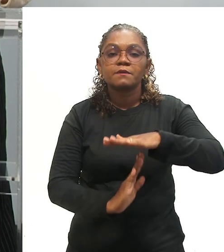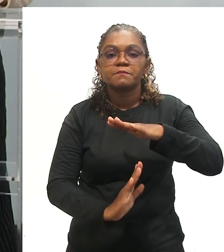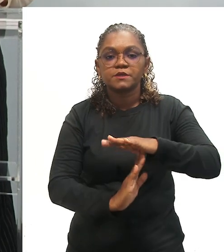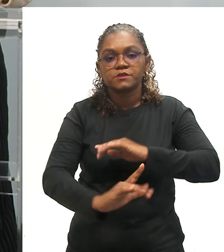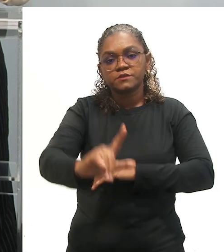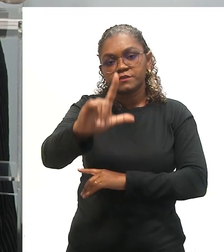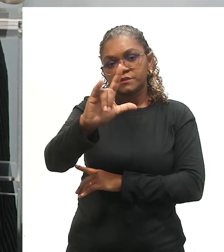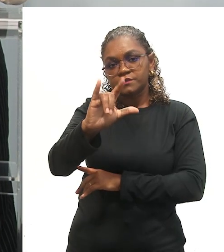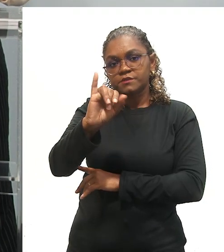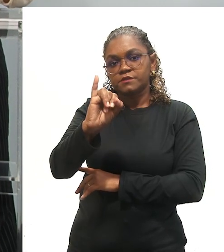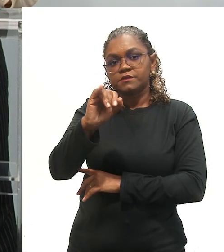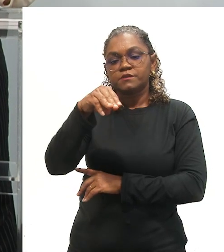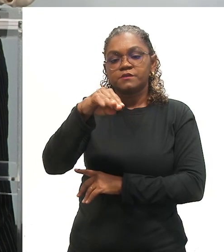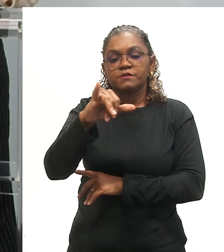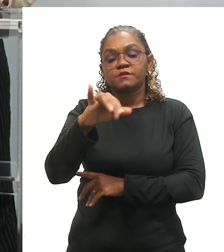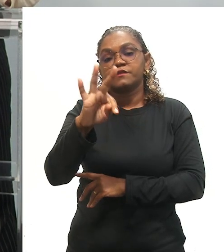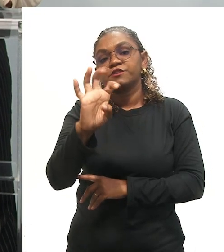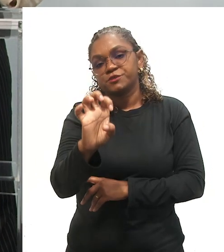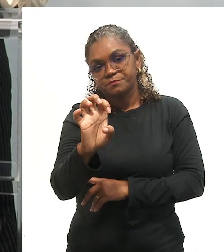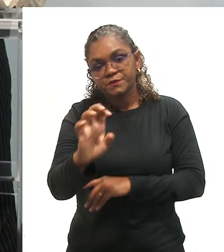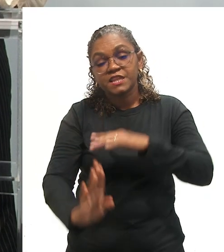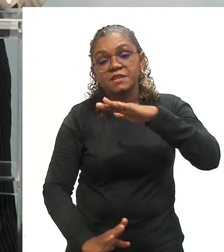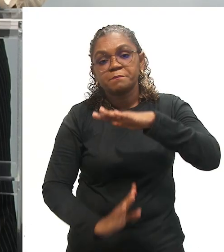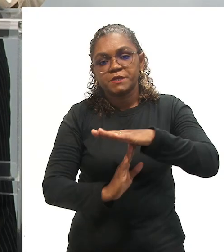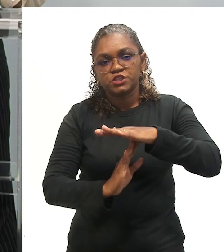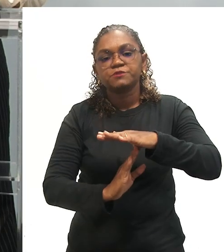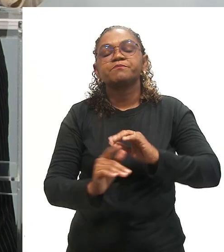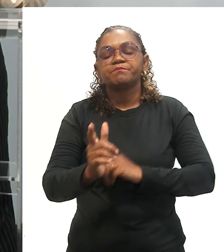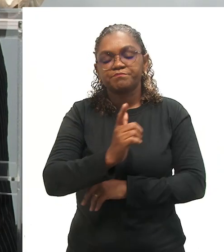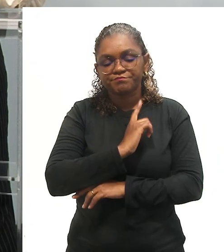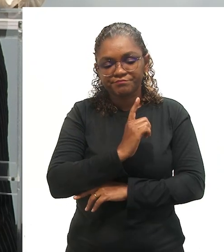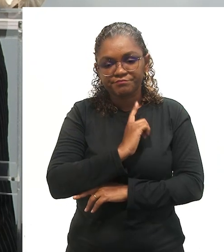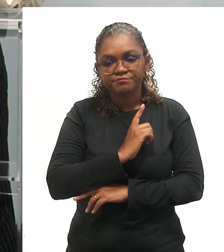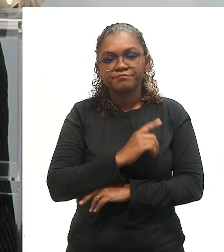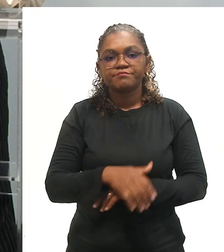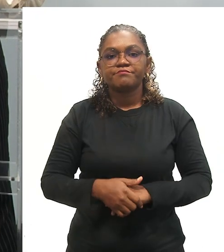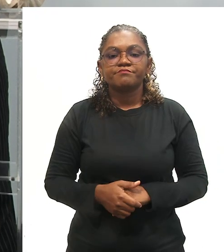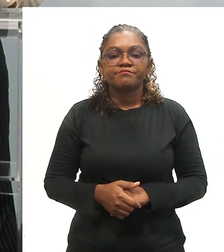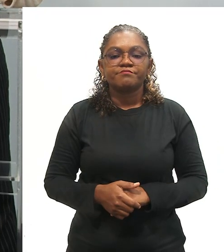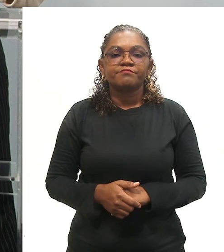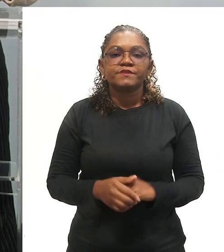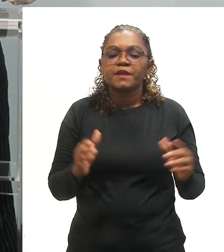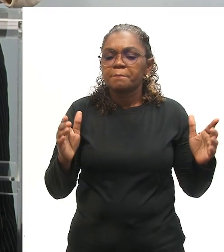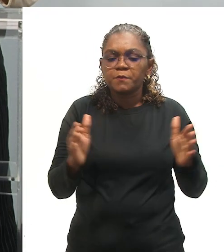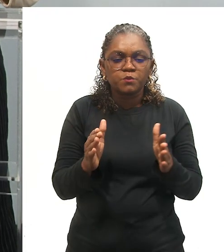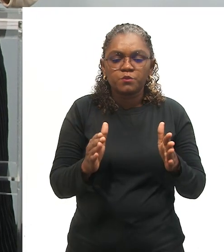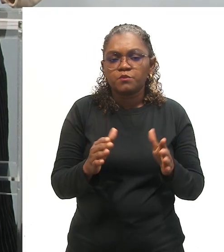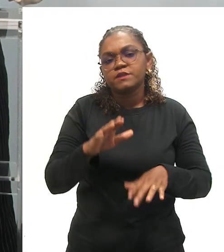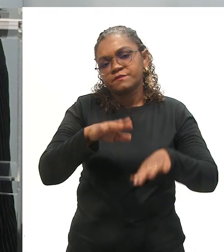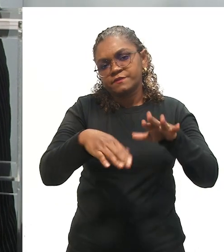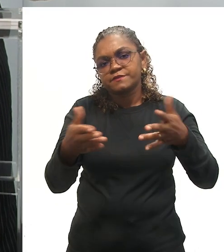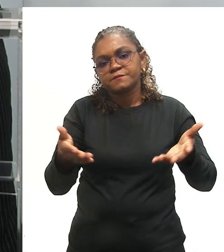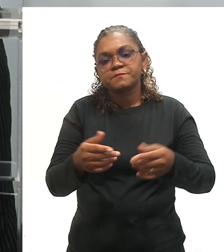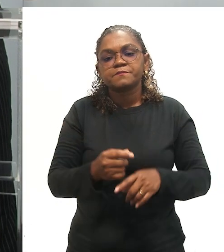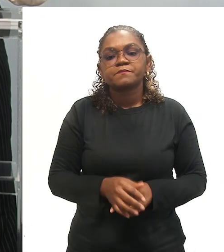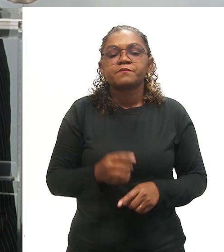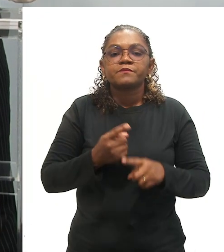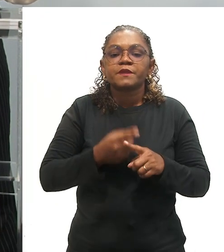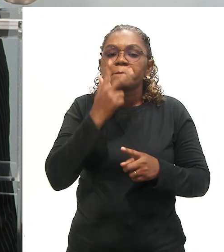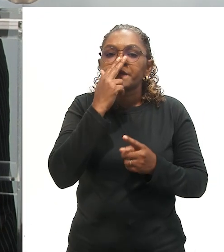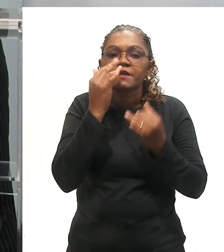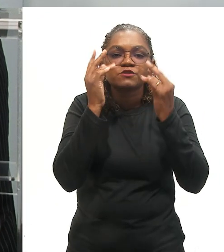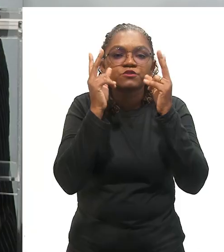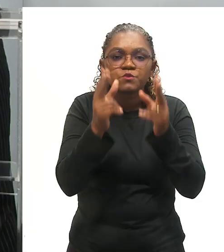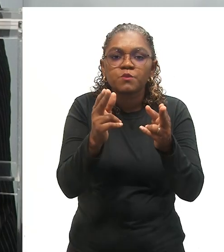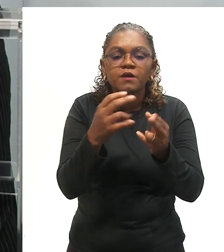a quantidade e a variedade de coisas que a gente consegue produzir é muito limitada. A gente vai ter, então, uma balança aí para